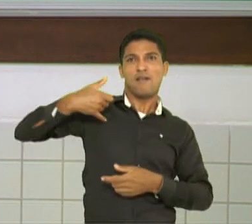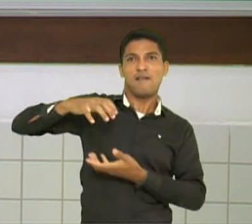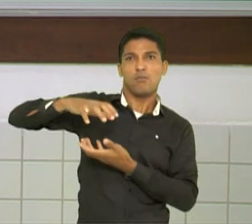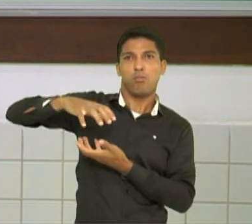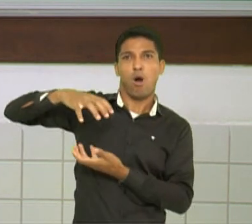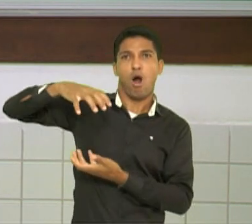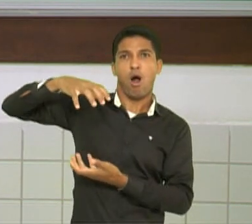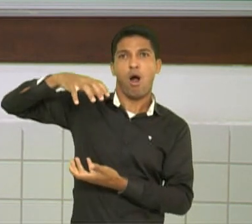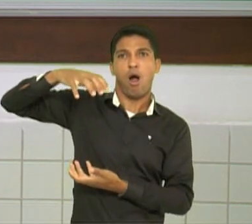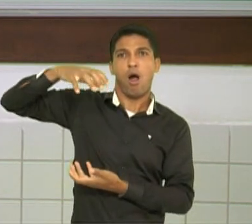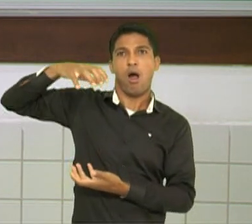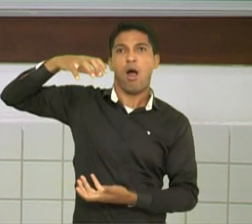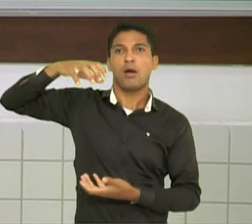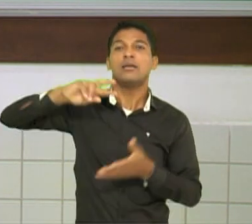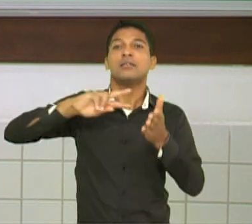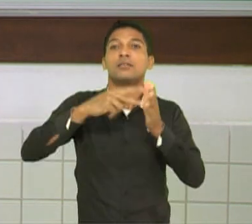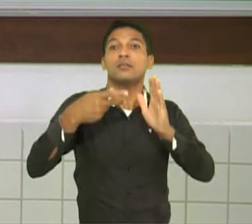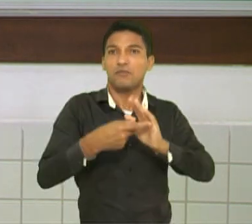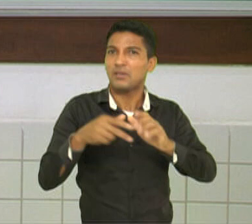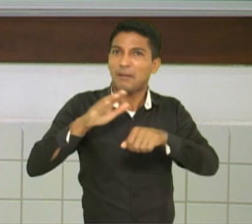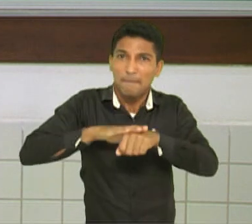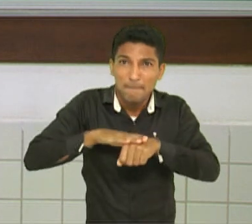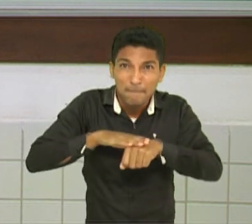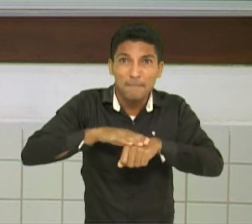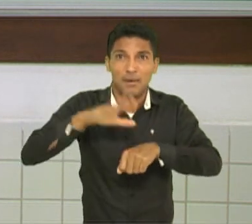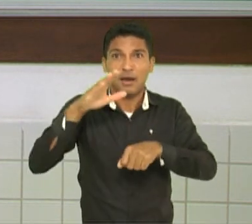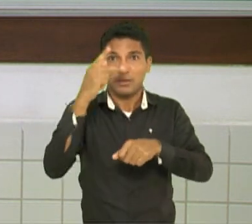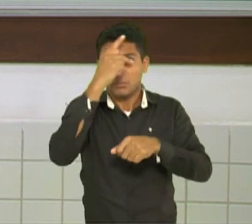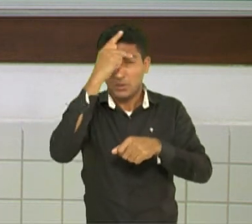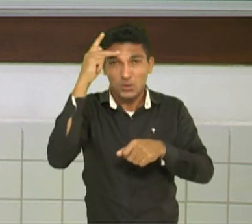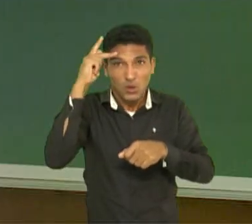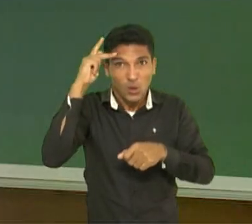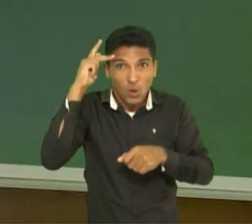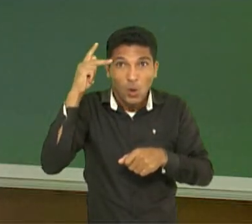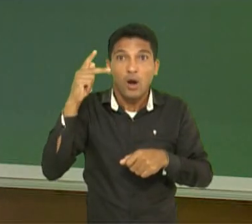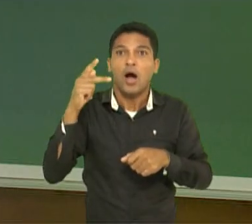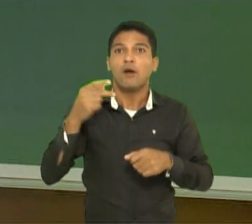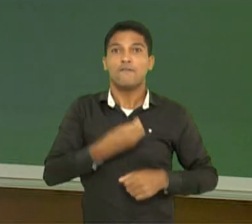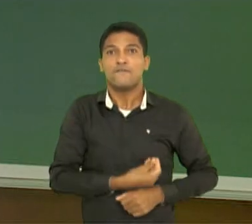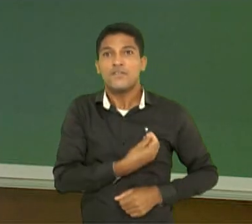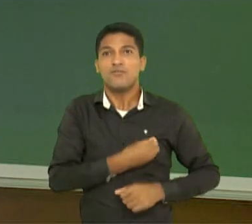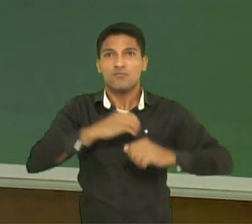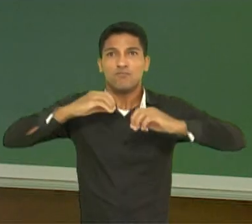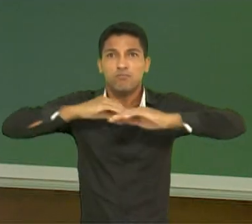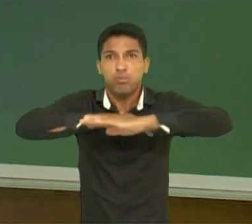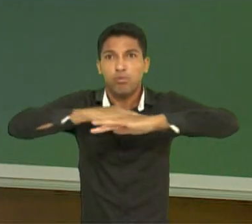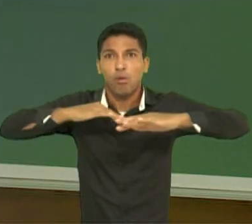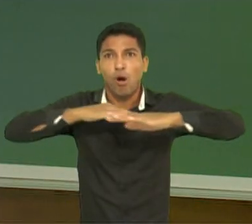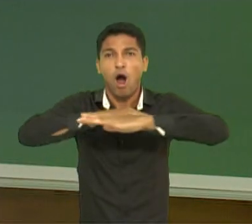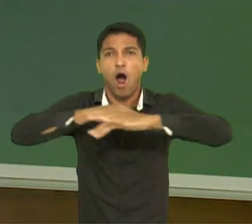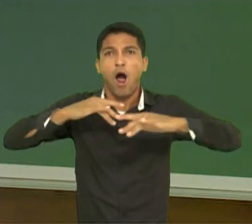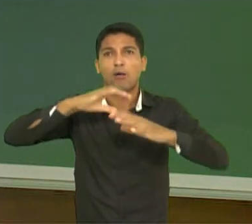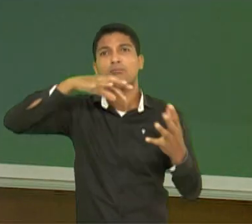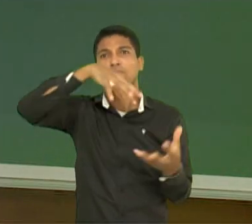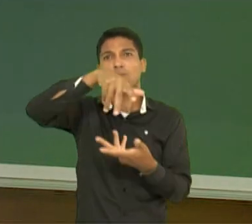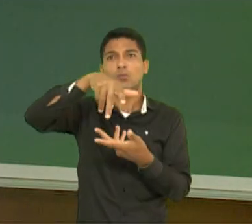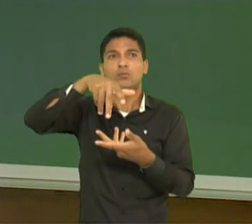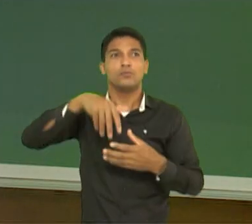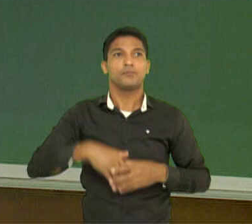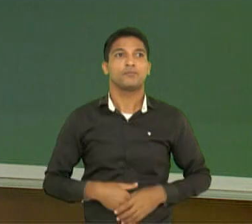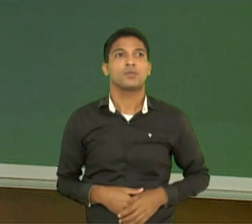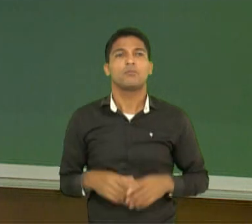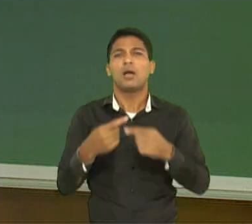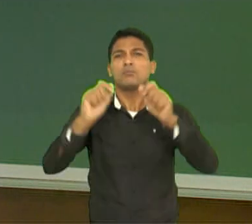gente no planeta. Esse gráfico aqui te mostra um pouco disso. Nos últimos 12 mil anos aqui eu separei. Por que esse